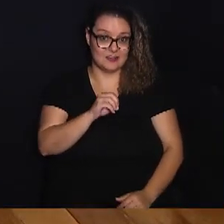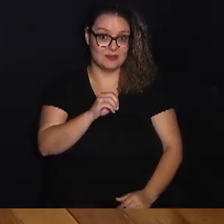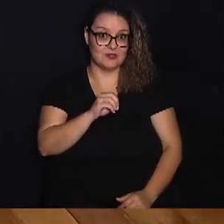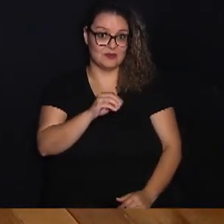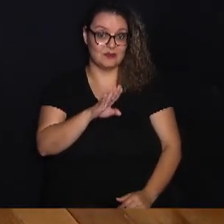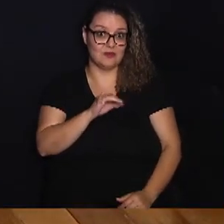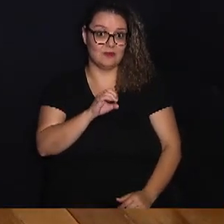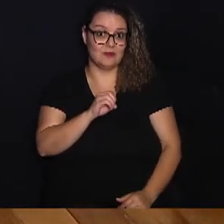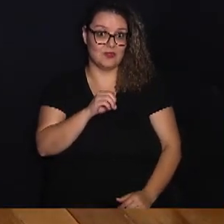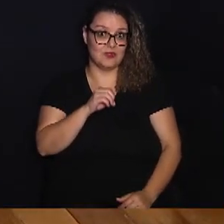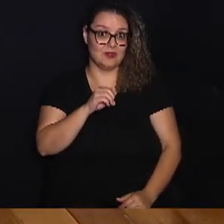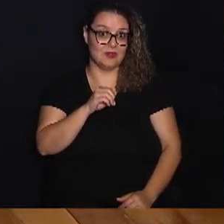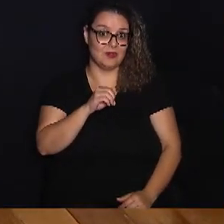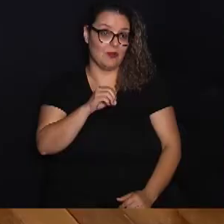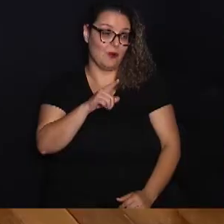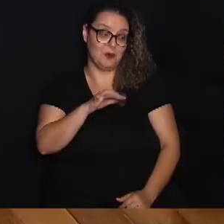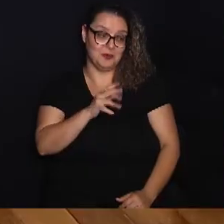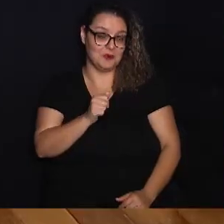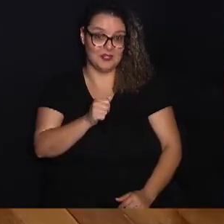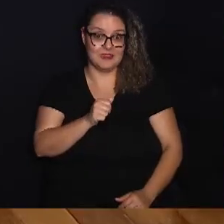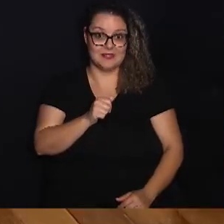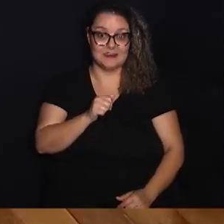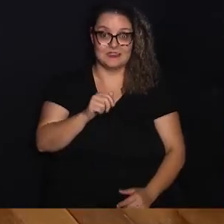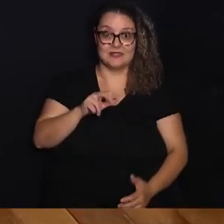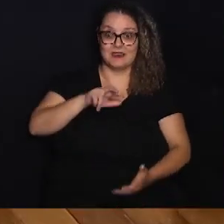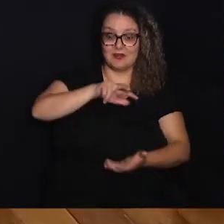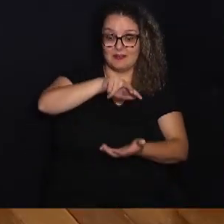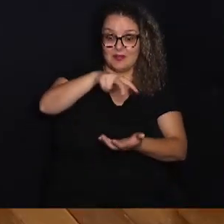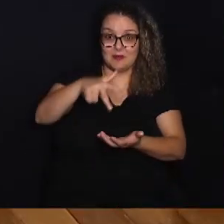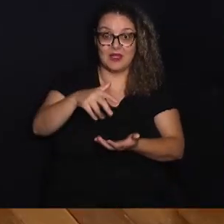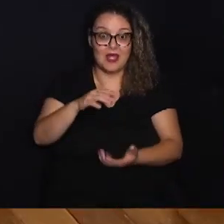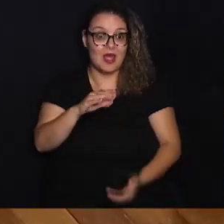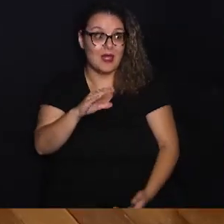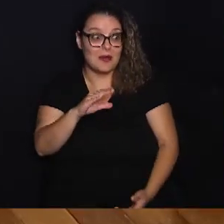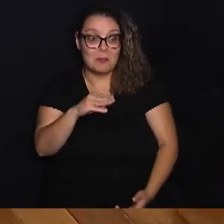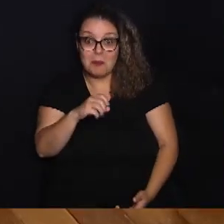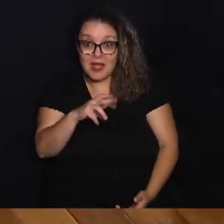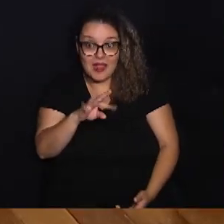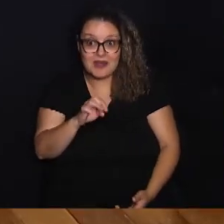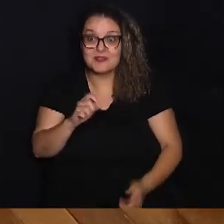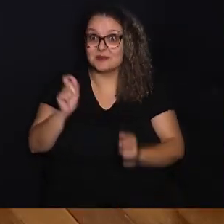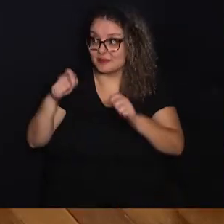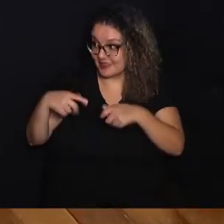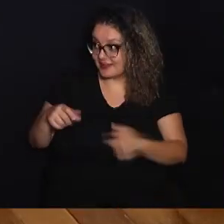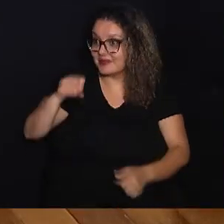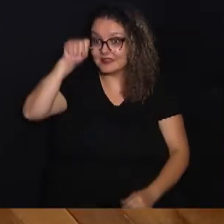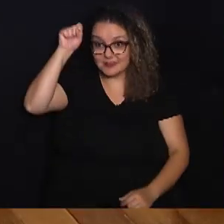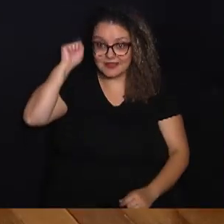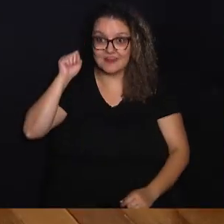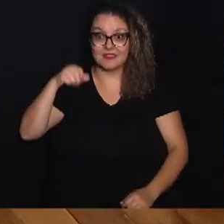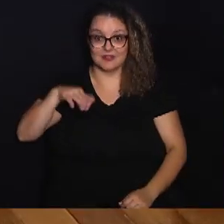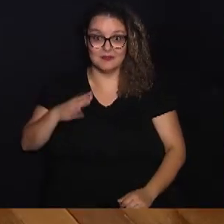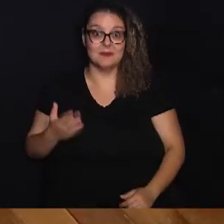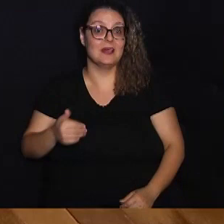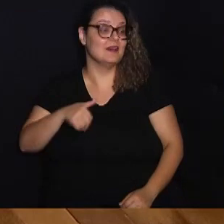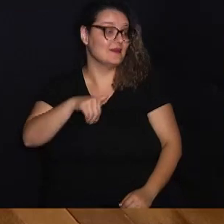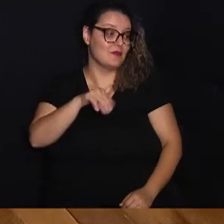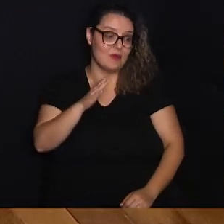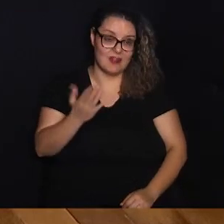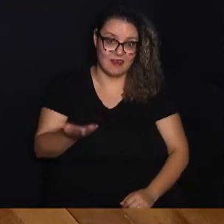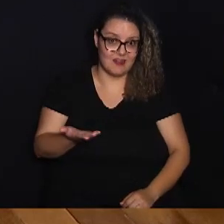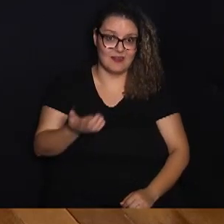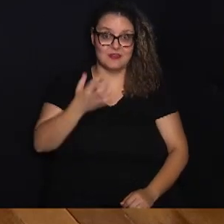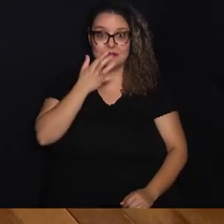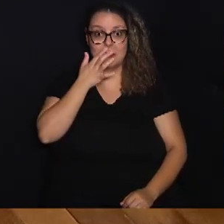em Marte, sabe? Então, assim, você fala... possível, né? Sim, fazer vestibular e muito mais. E muito mais. Então,